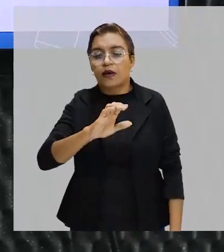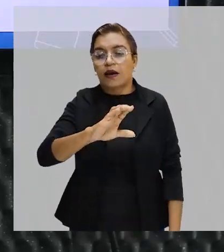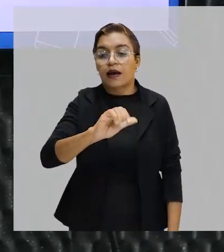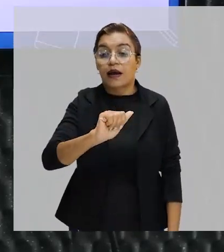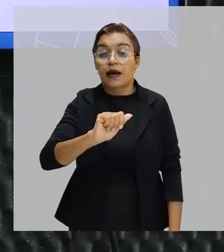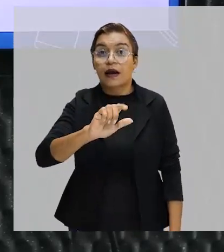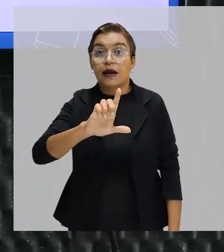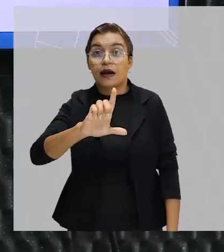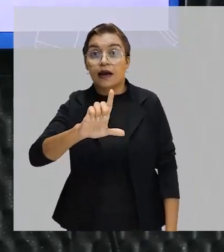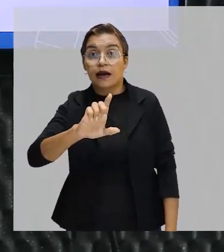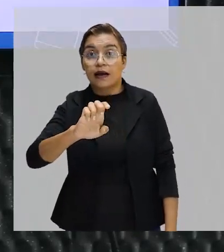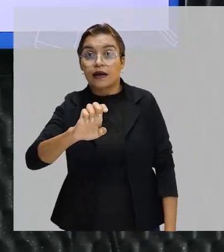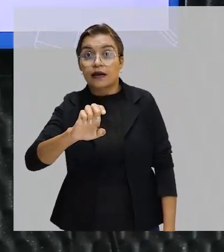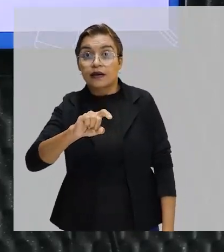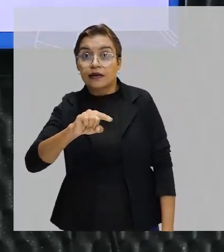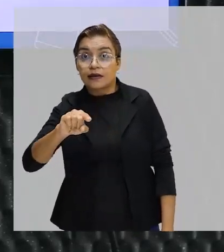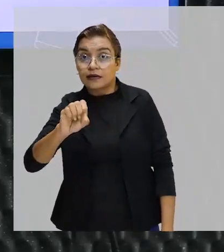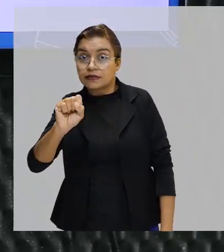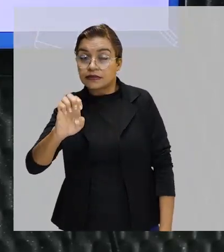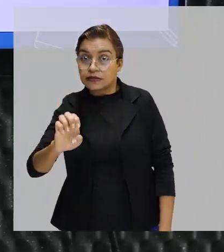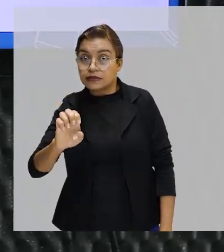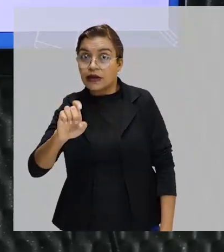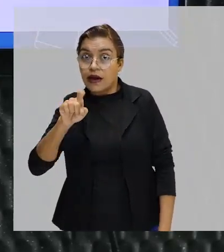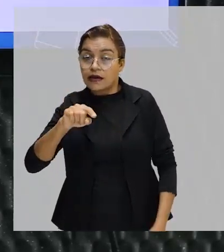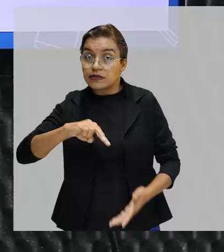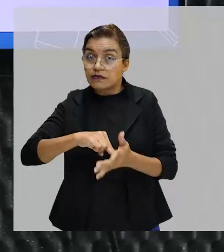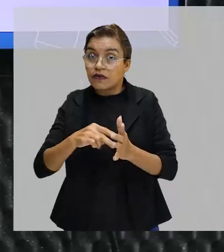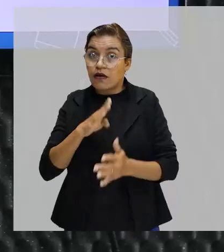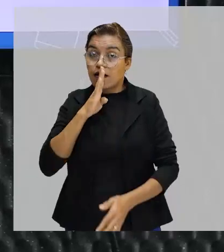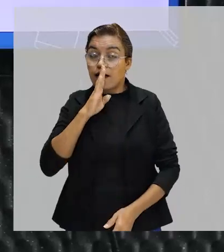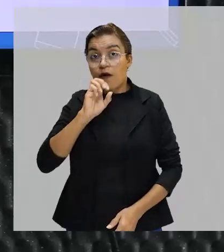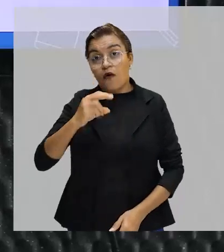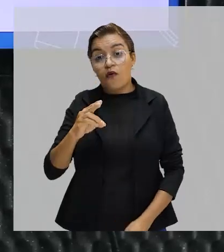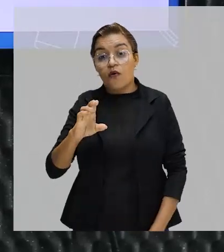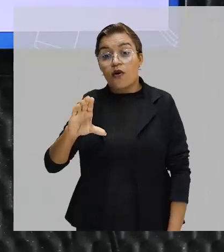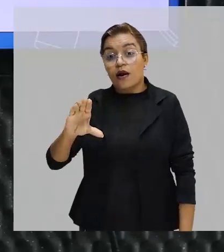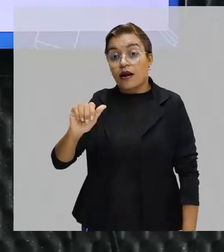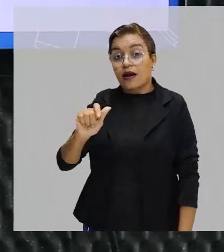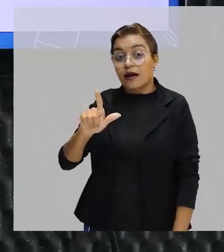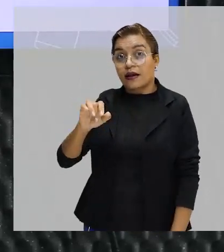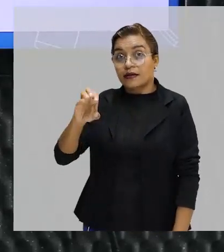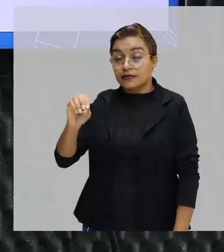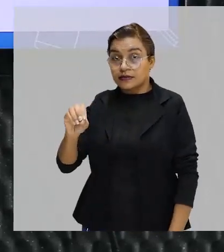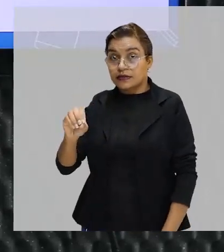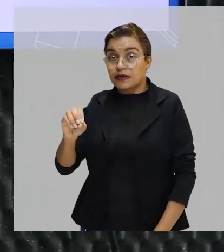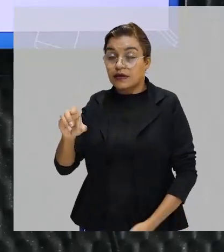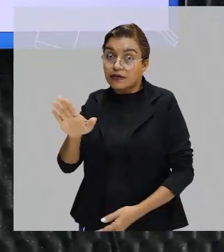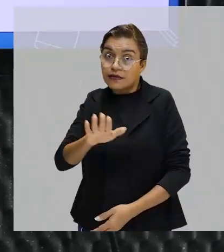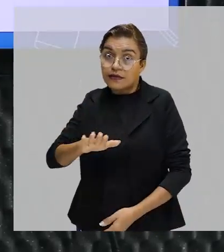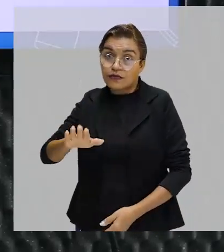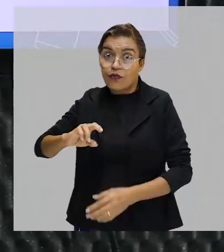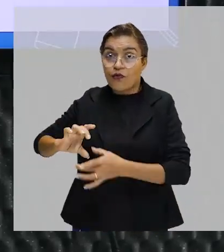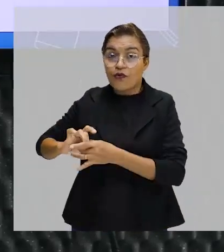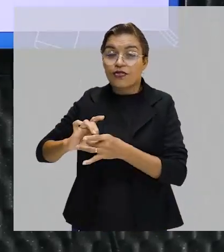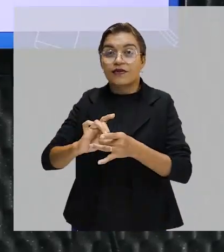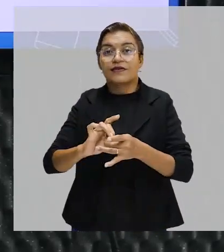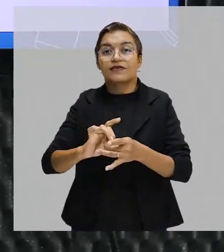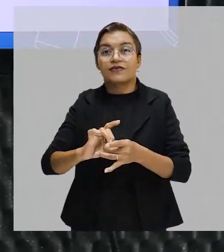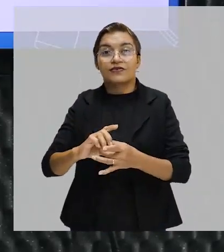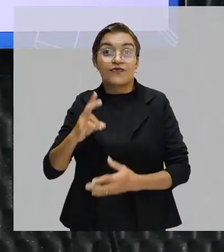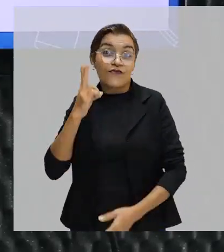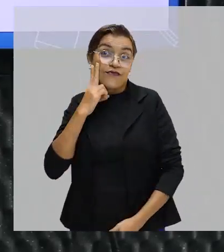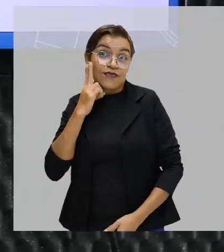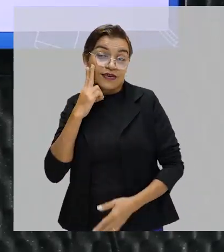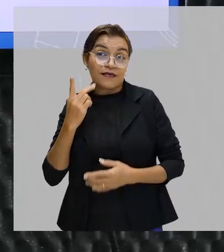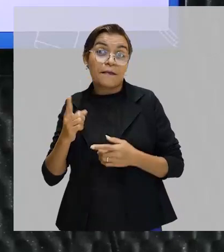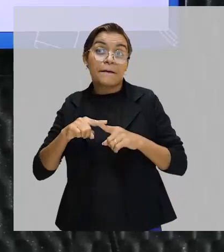seria cálice no sentido de vinho ou cálice no sentido de calar. Mas pelo contexto, a gente consegue entender que ele